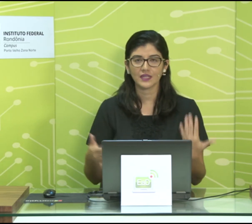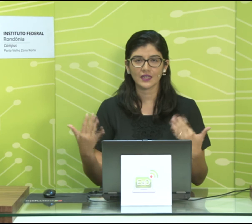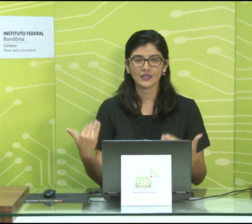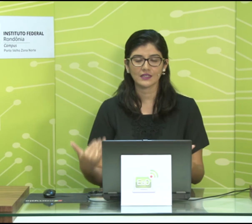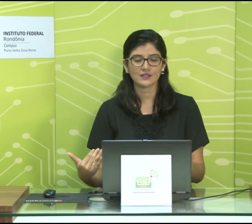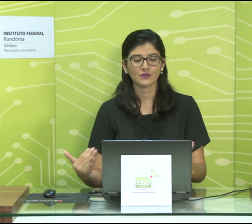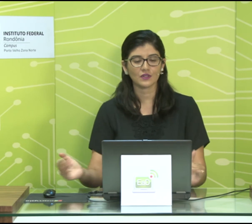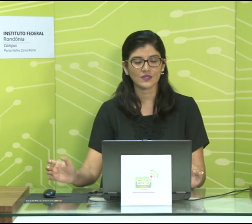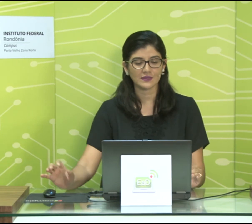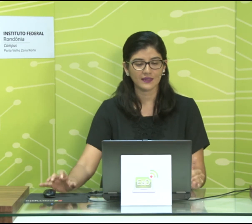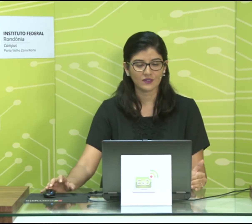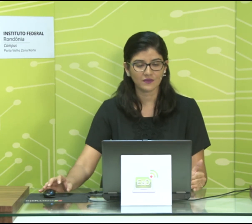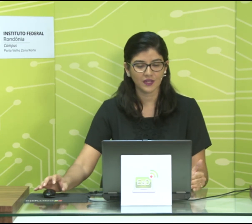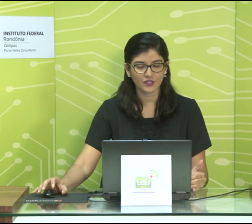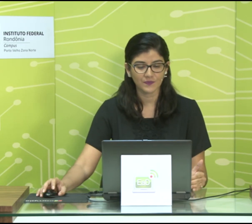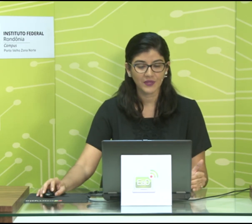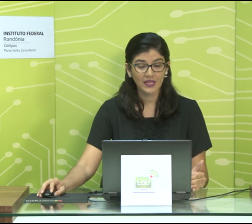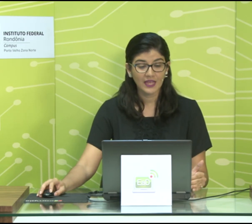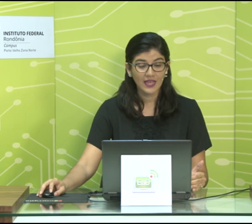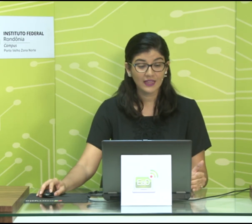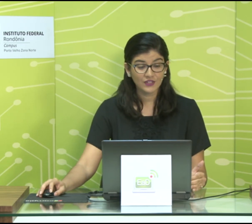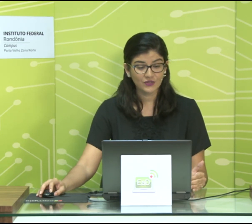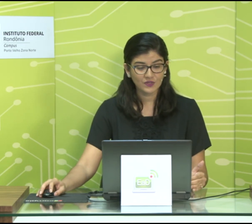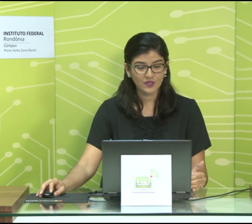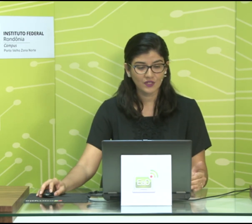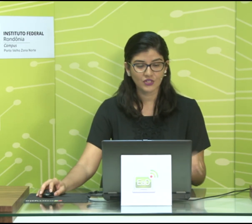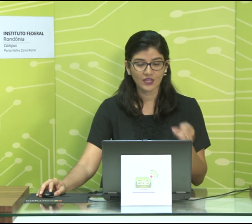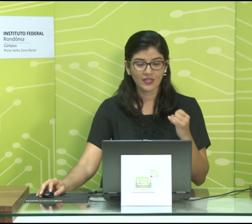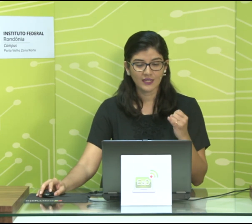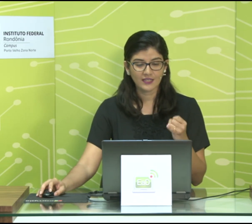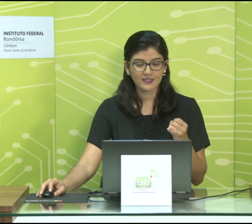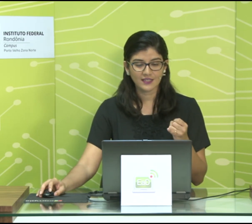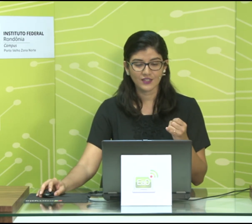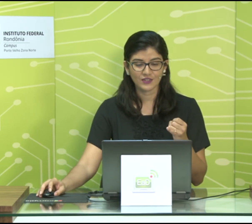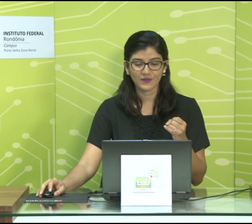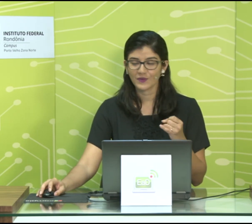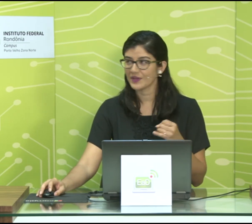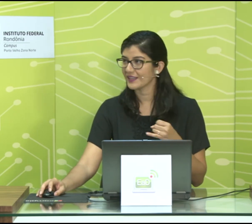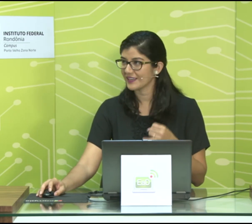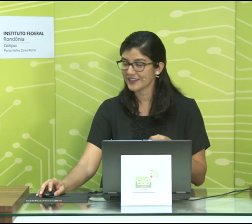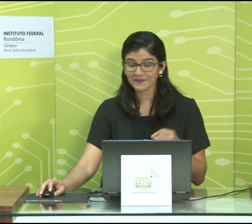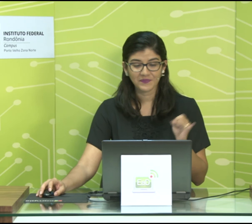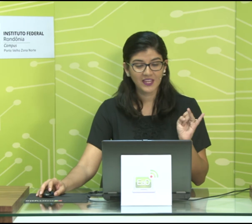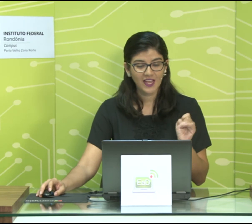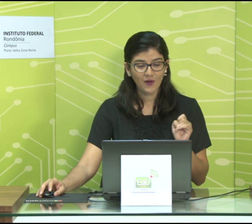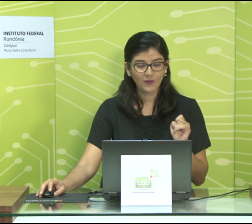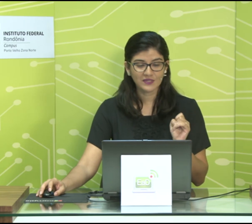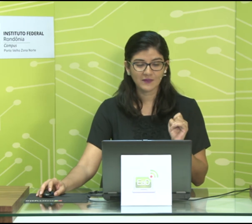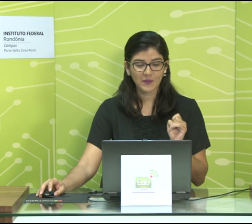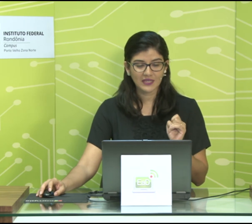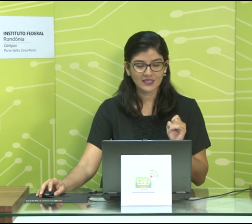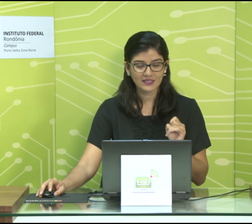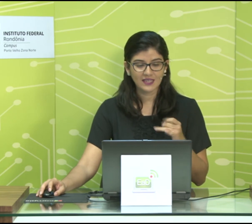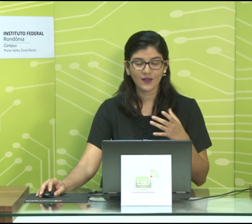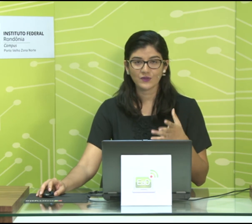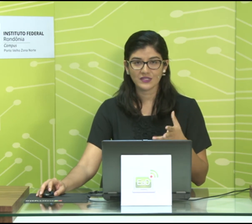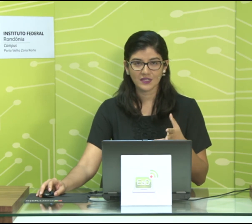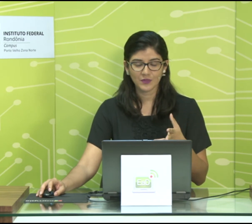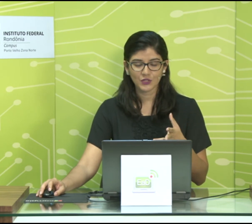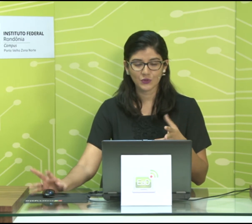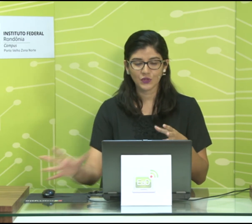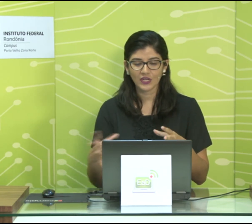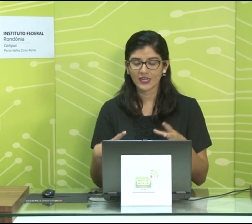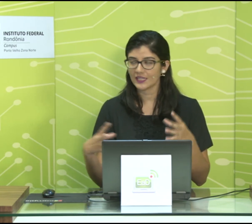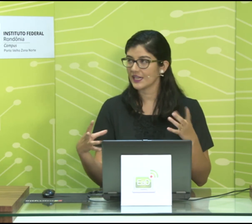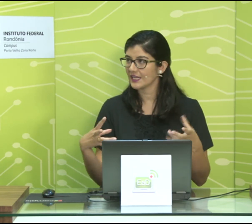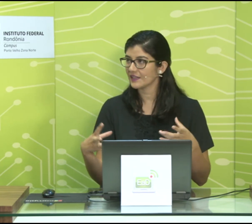passaram, né, antes da nossa interatividade. Ela diz o seguinte, que existe o e-learning, o semipresencial e o sistema